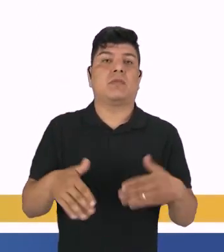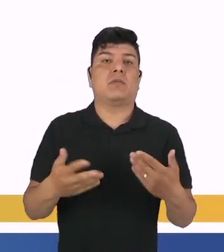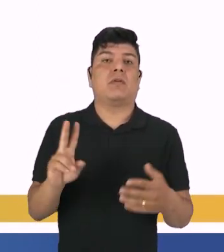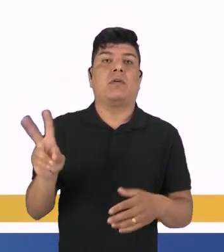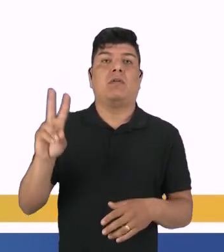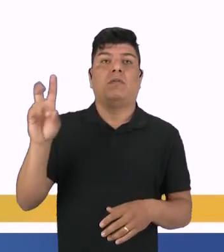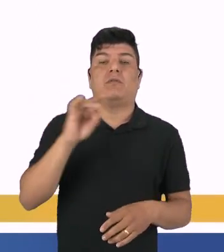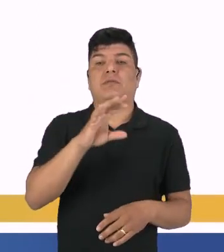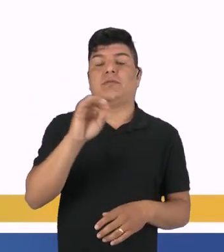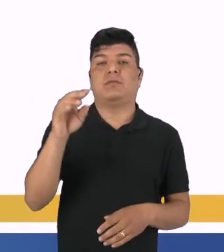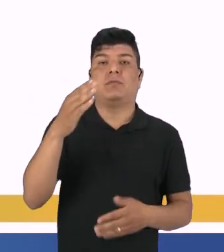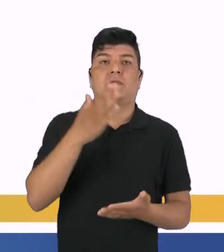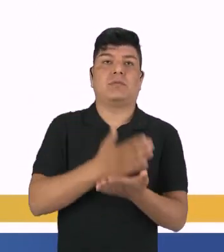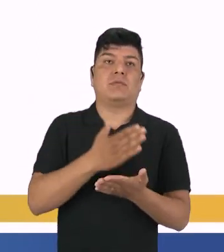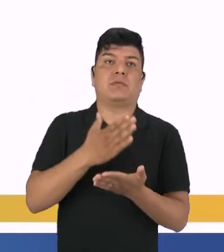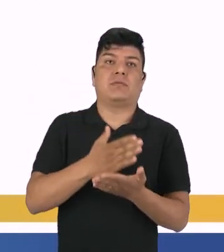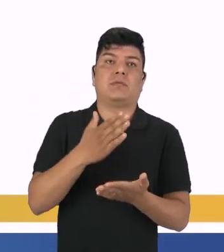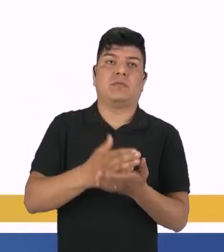dividir